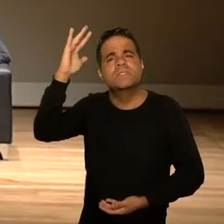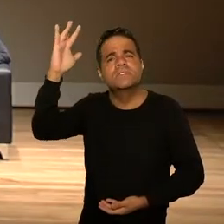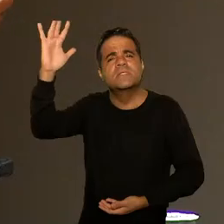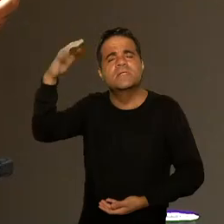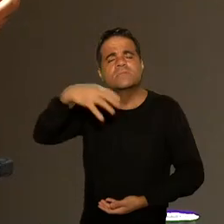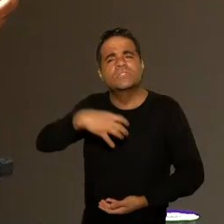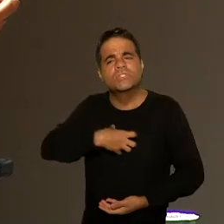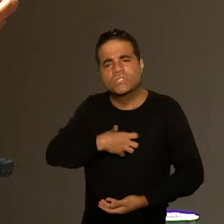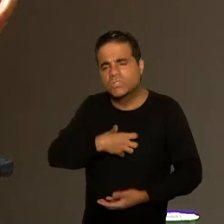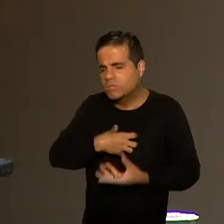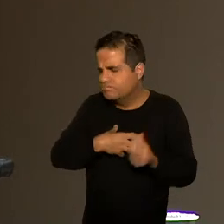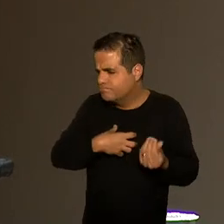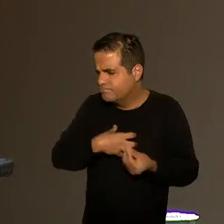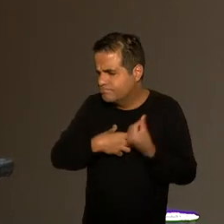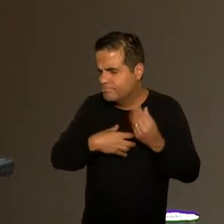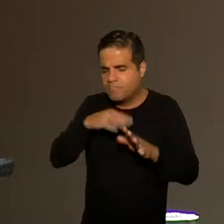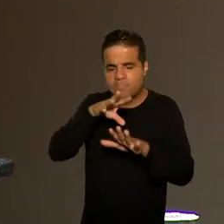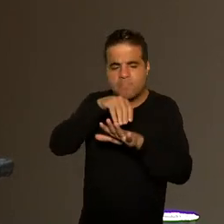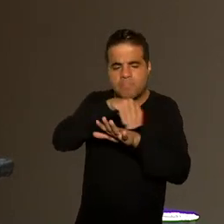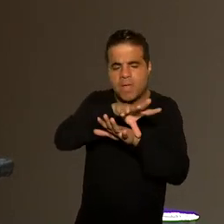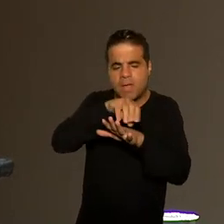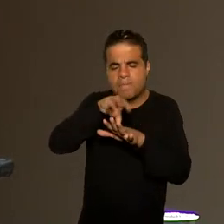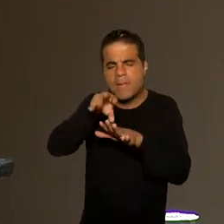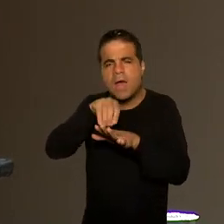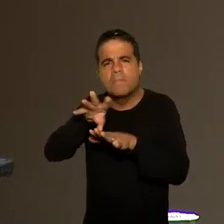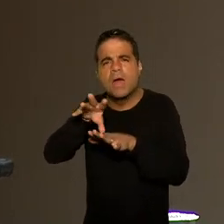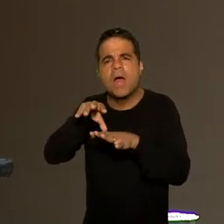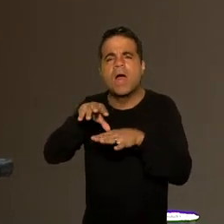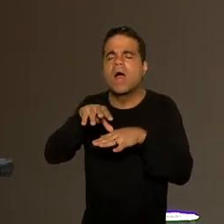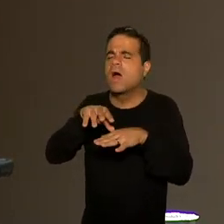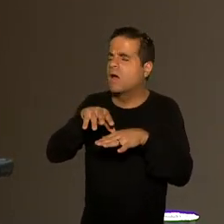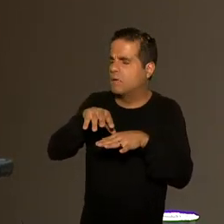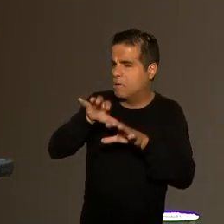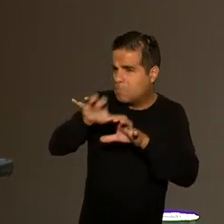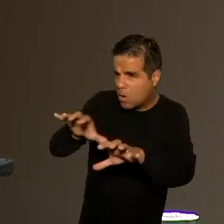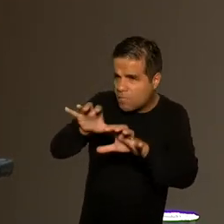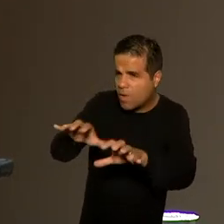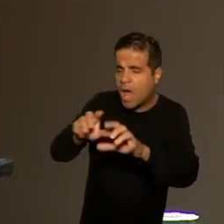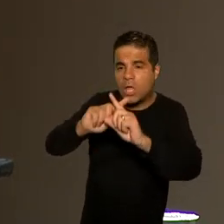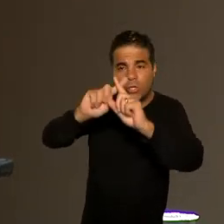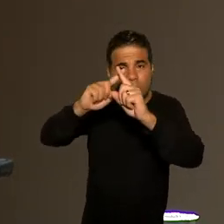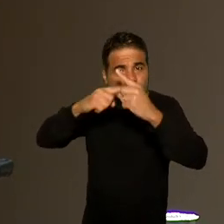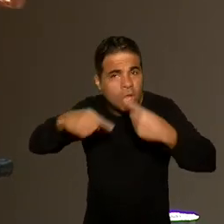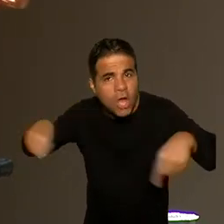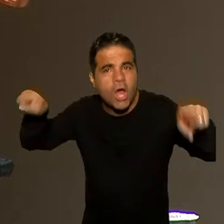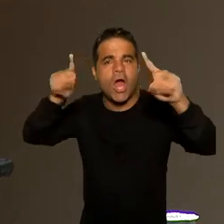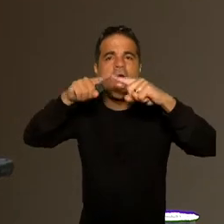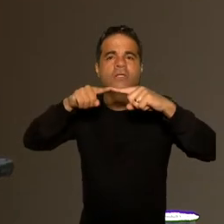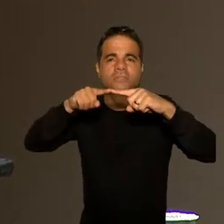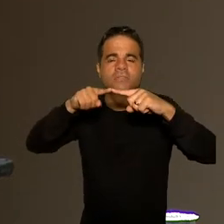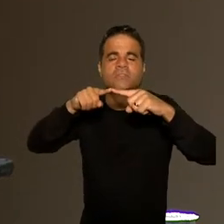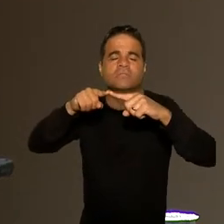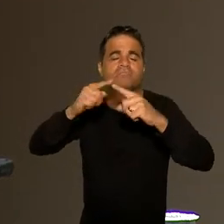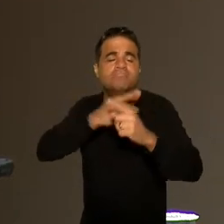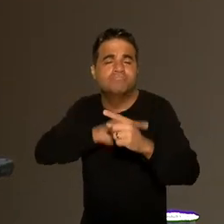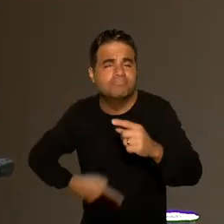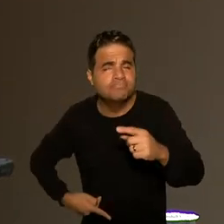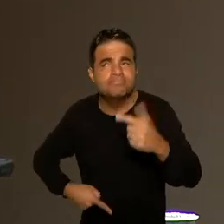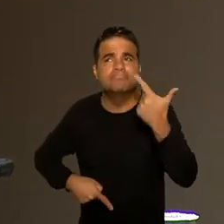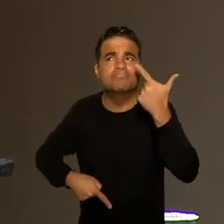esse tipo de mediação vai provocar na gente né como público